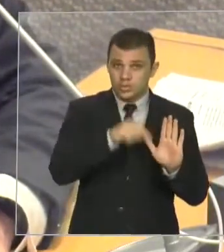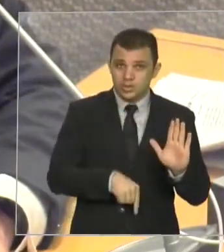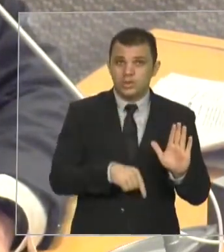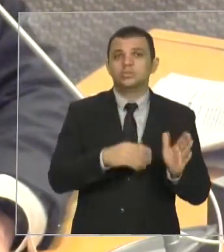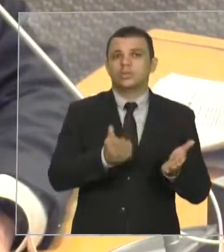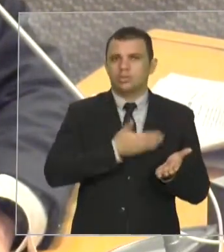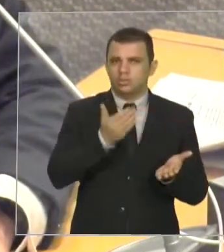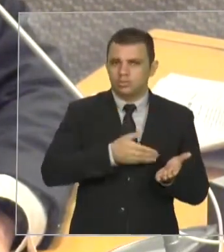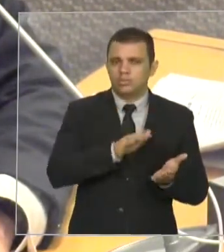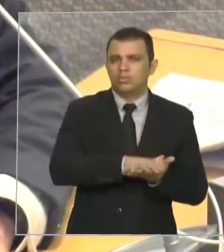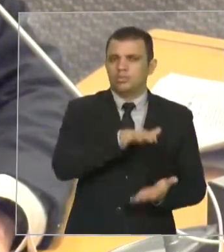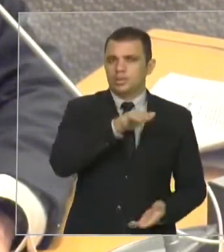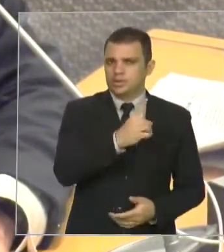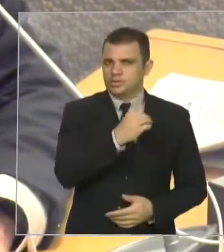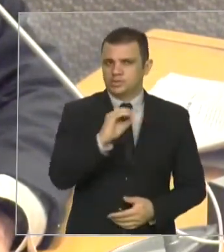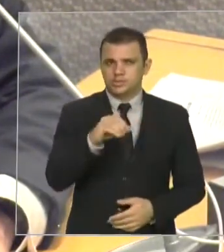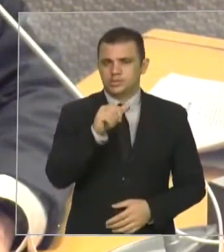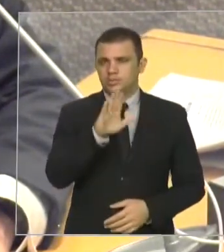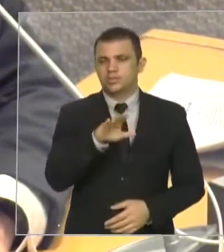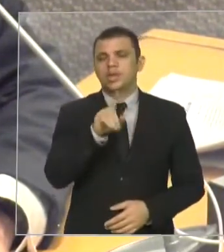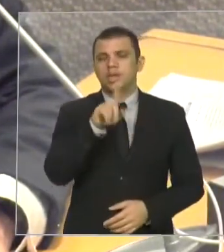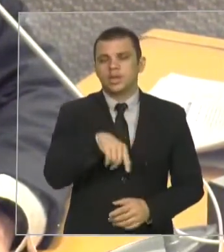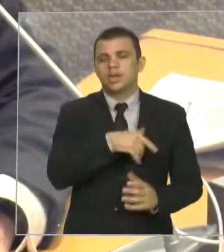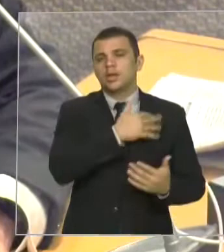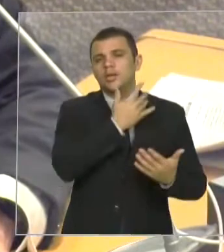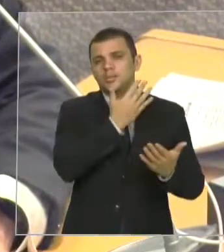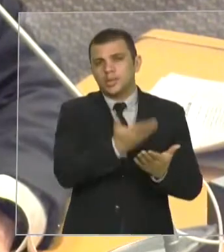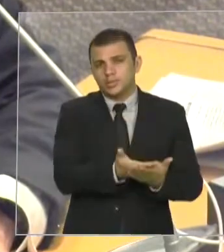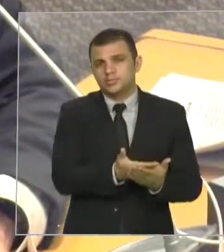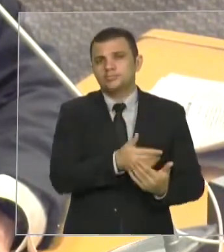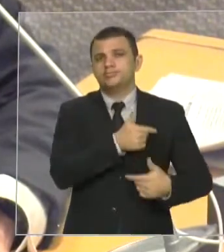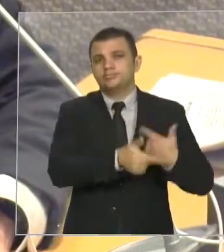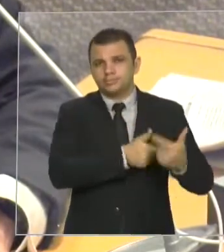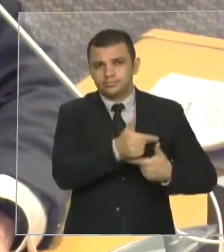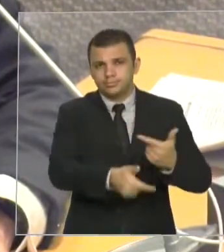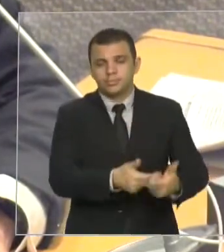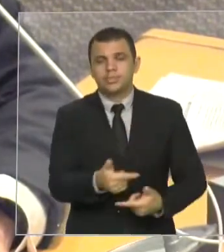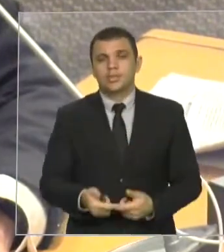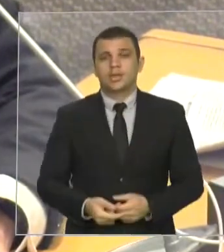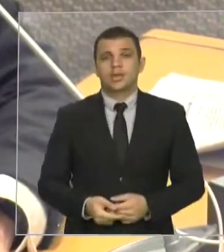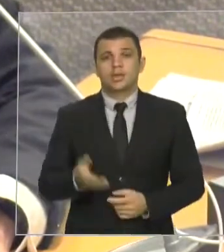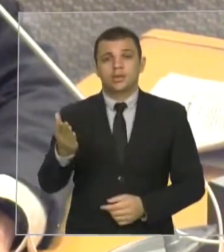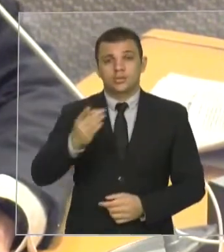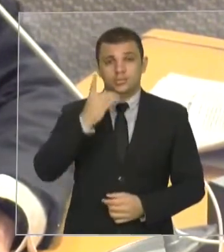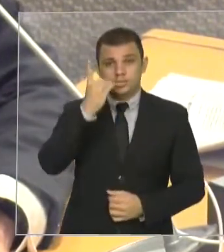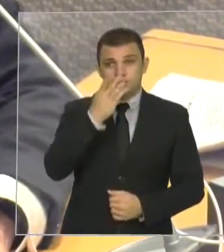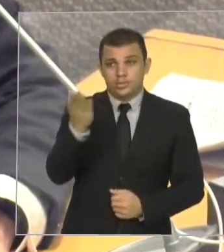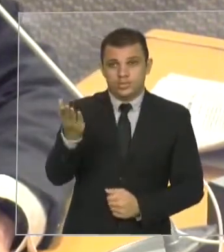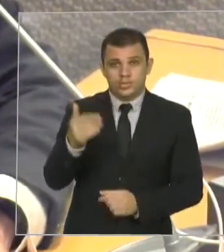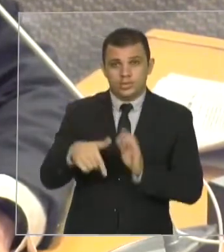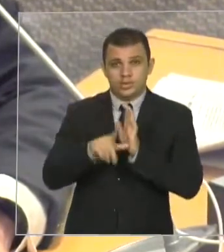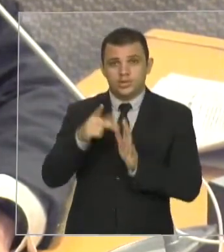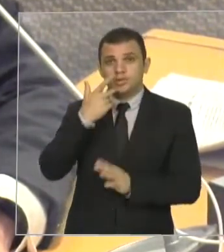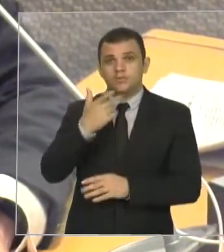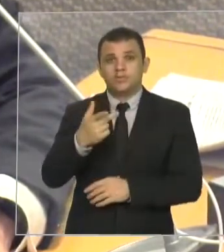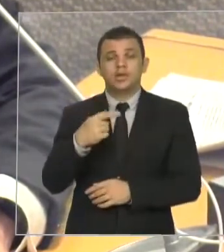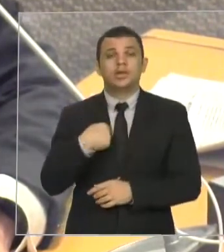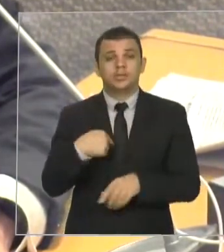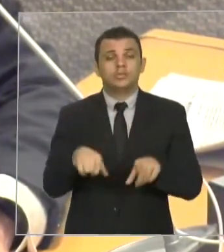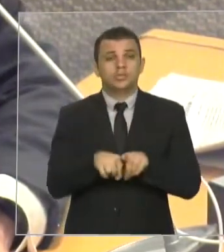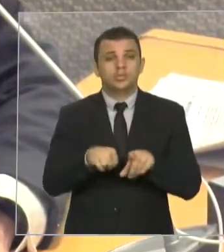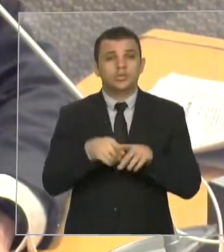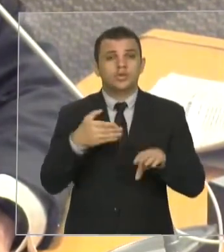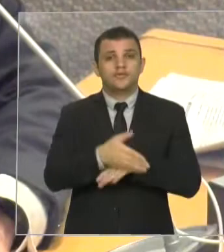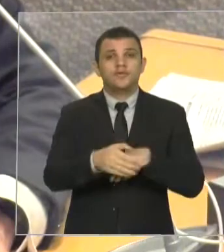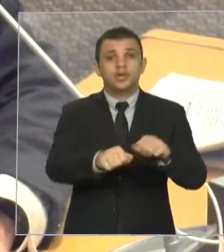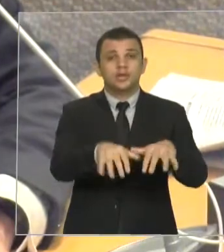O deputado Souza Neto participou de uma audiência que ele se refere, que eu inclusive participei também, que nós tratávamos da criação dos comitês de bacias hidrográficas,